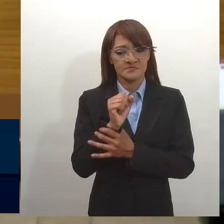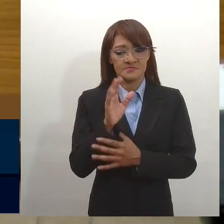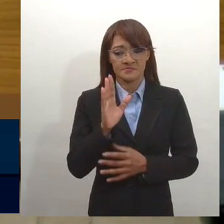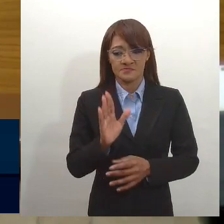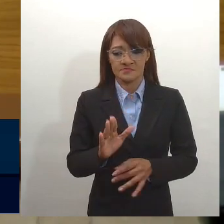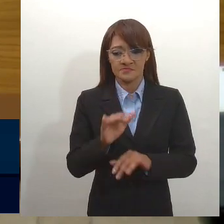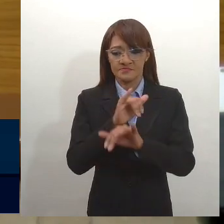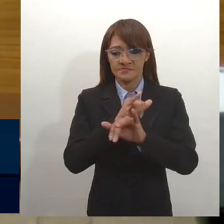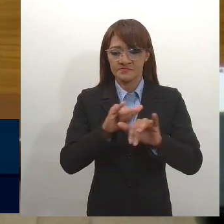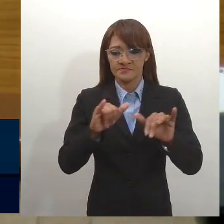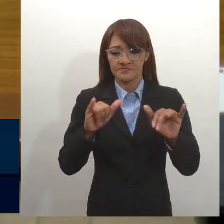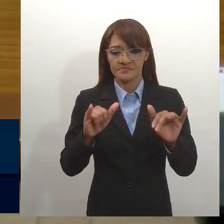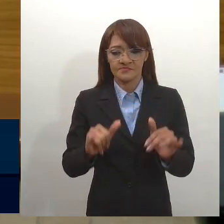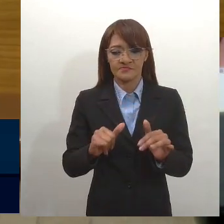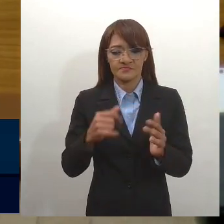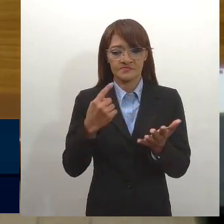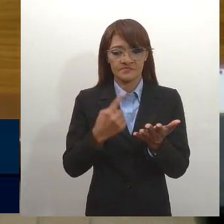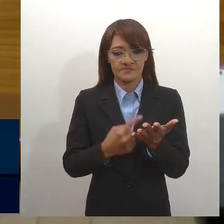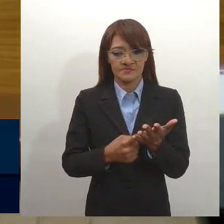e aditivos.